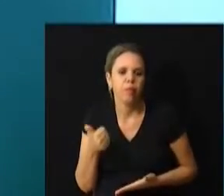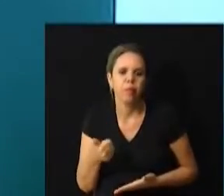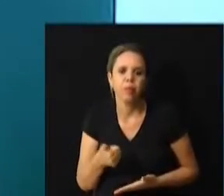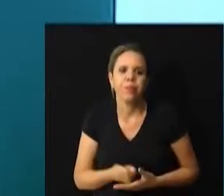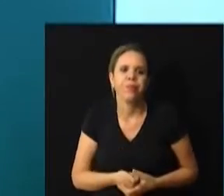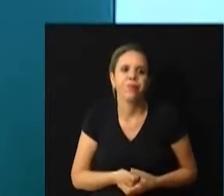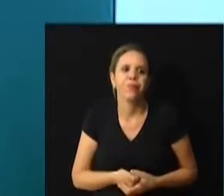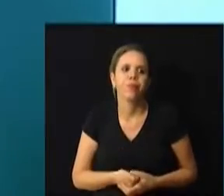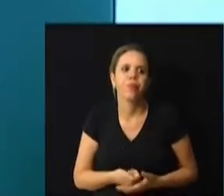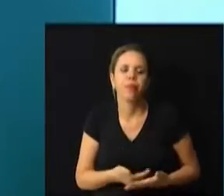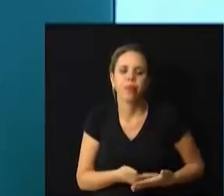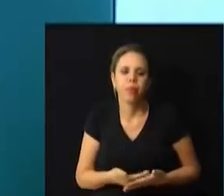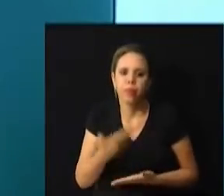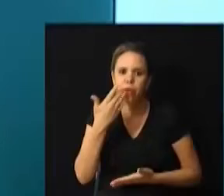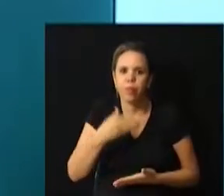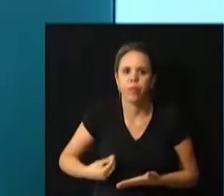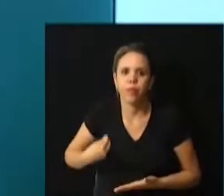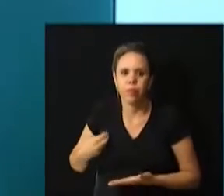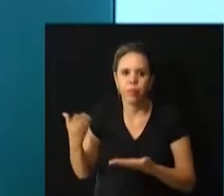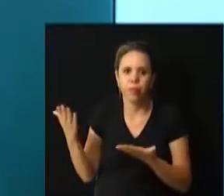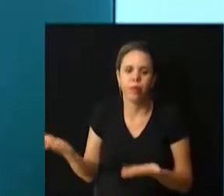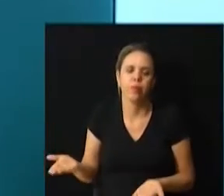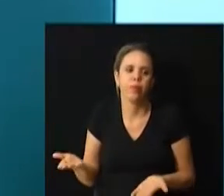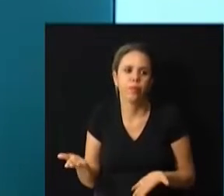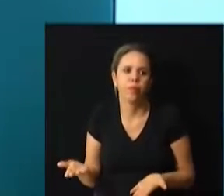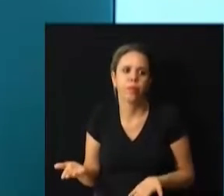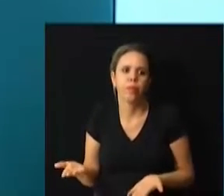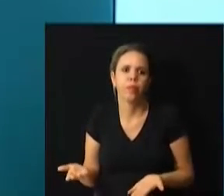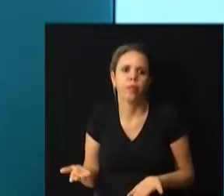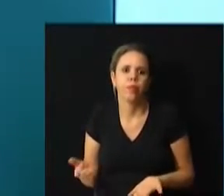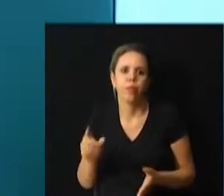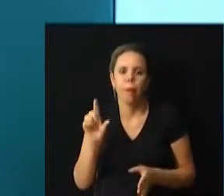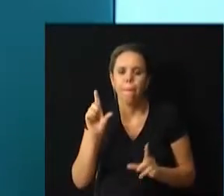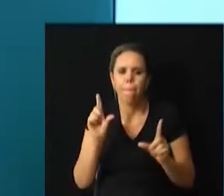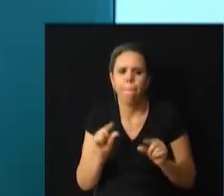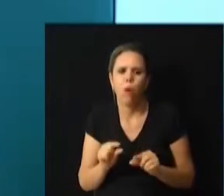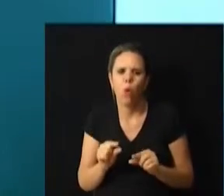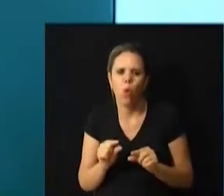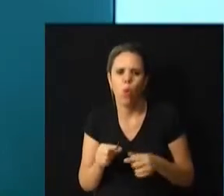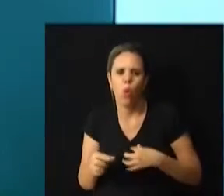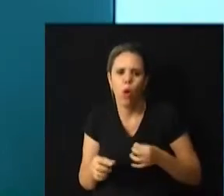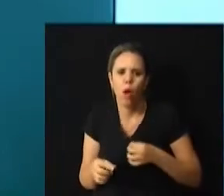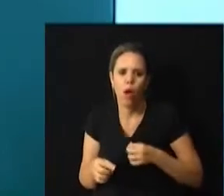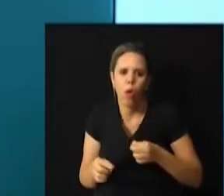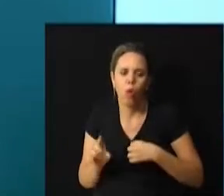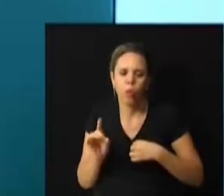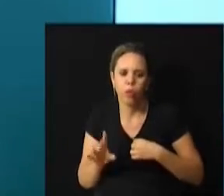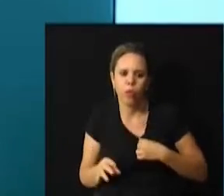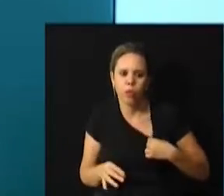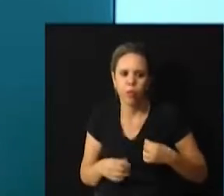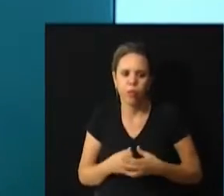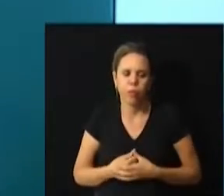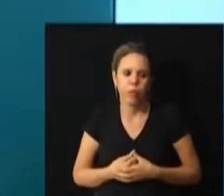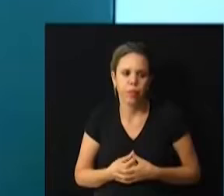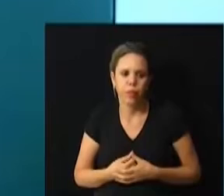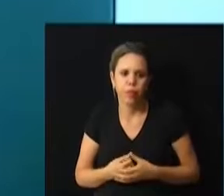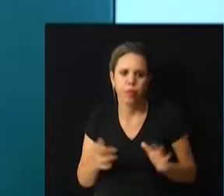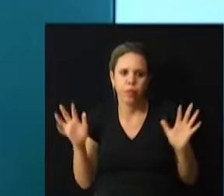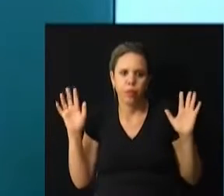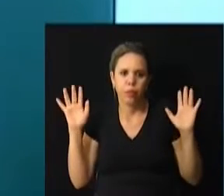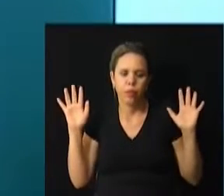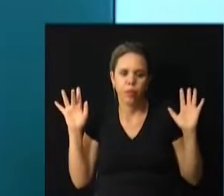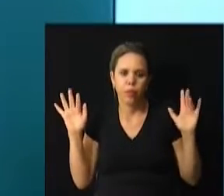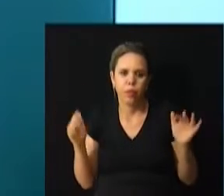melhor, tá? A criança tem que ficar lá com pouquinha roupa, né? Tá? Assim,